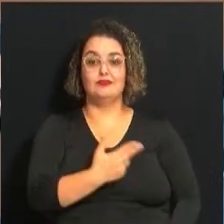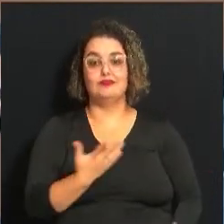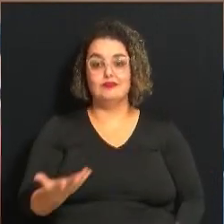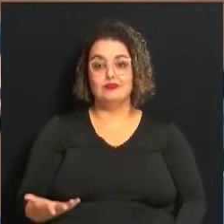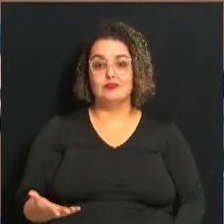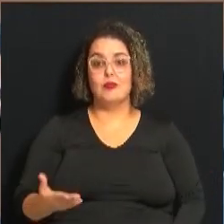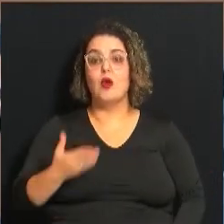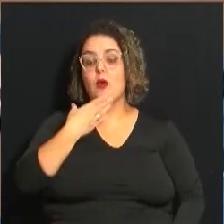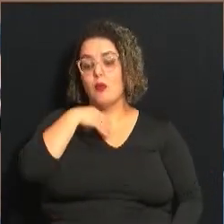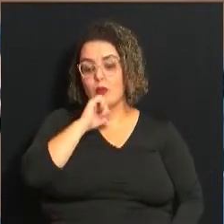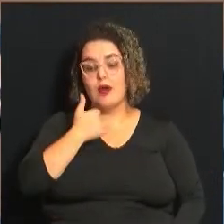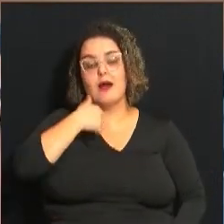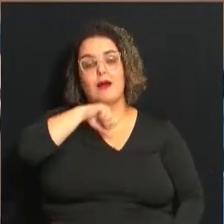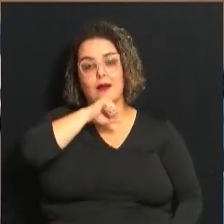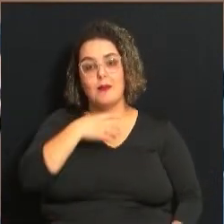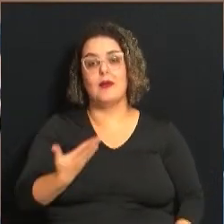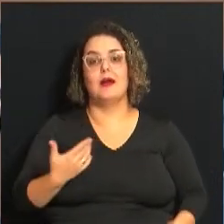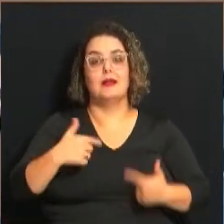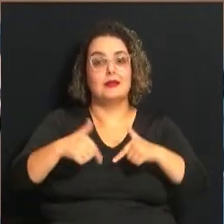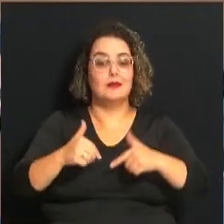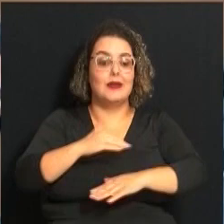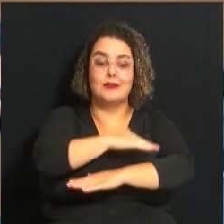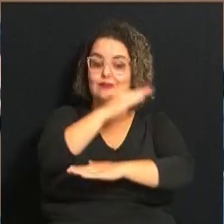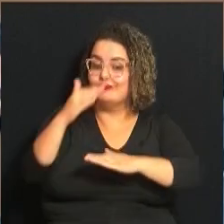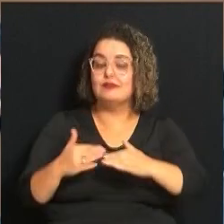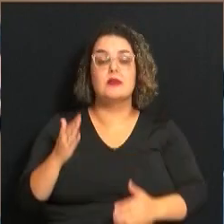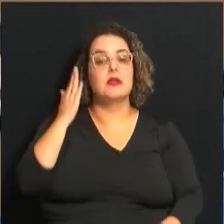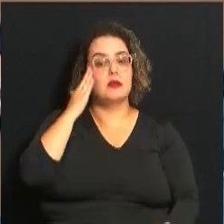mãe, em período integral. Então a gente sabe da importância